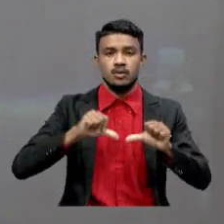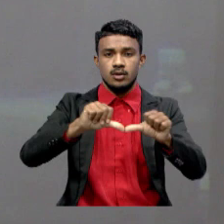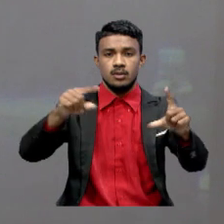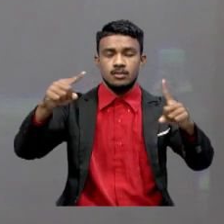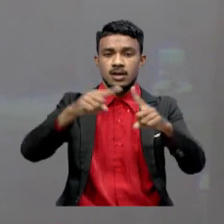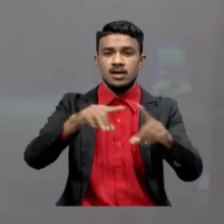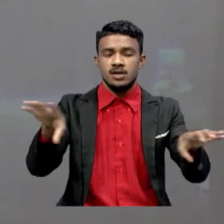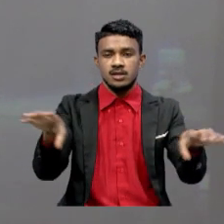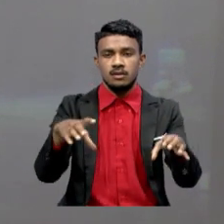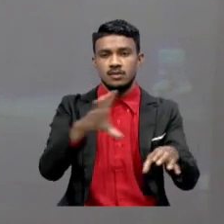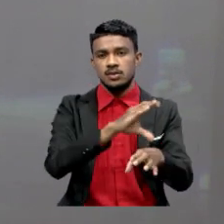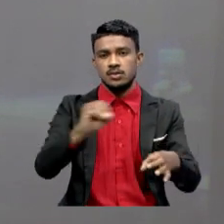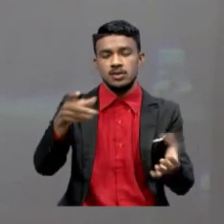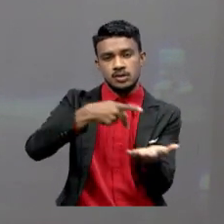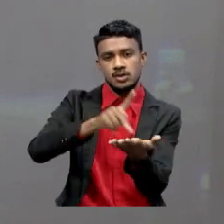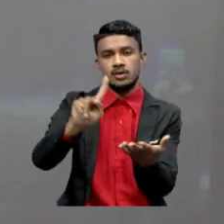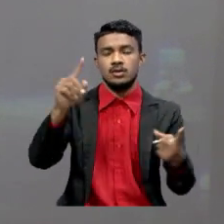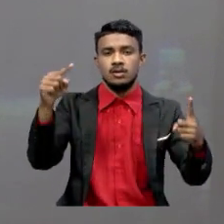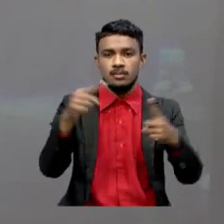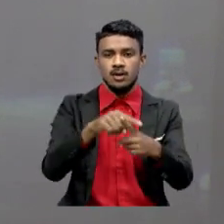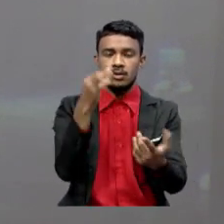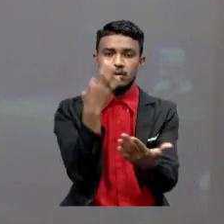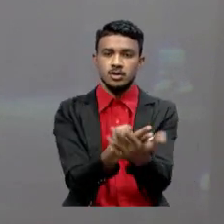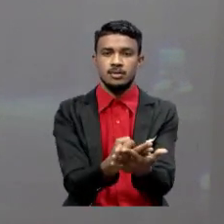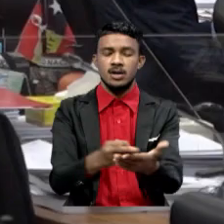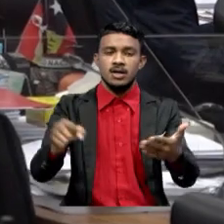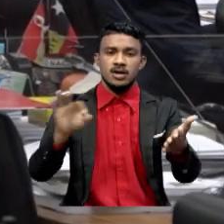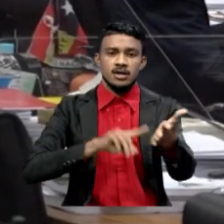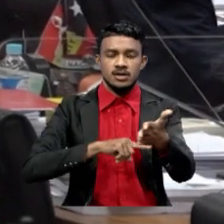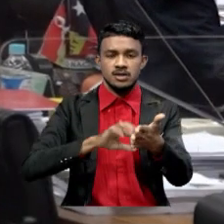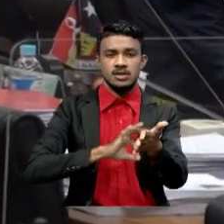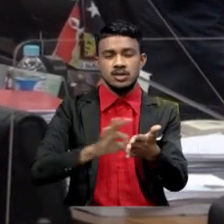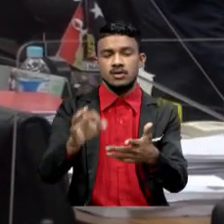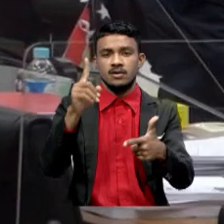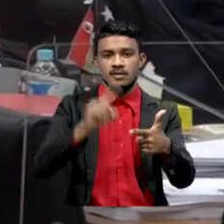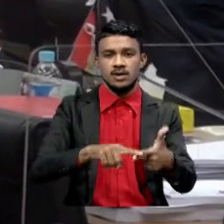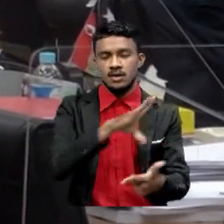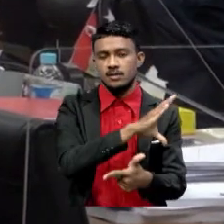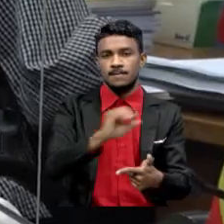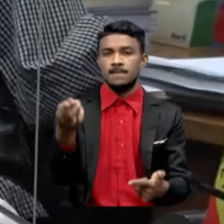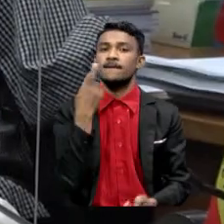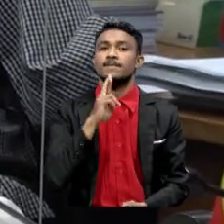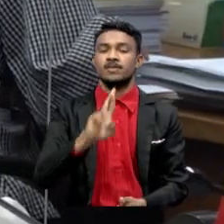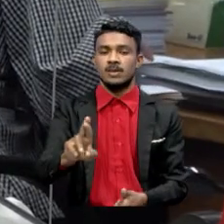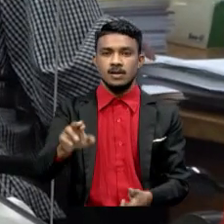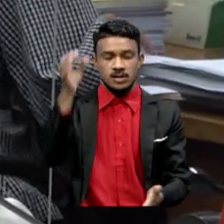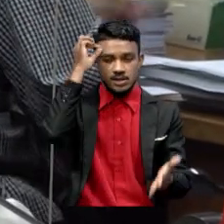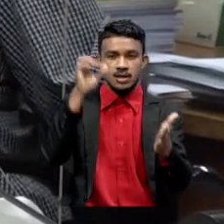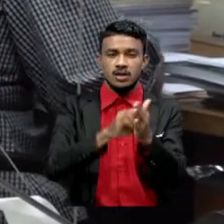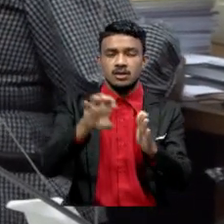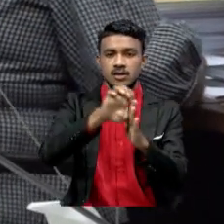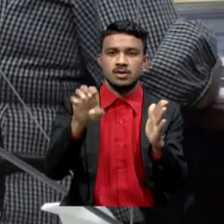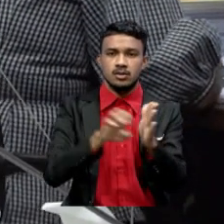projeto i halau pagamento ba orçamento ba segunda fase nian. Hatamba questão ne, secretário de Estado de Comunicação